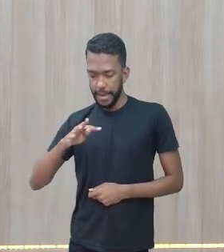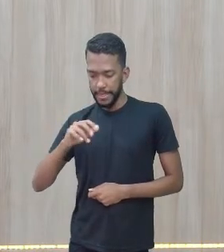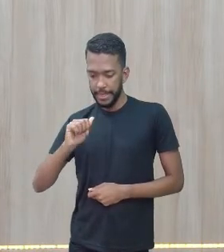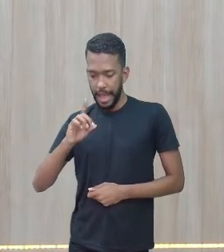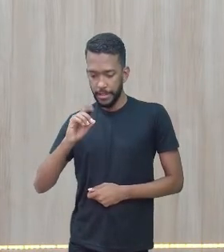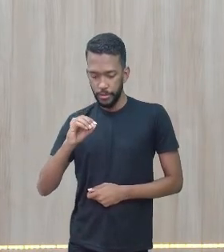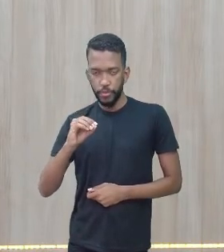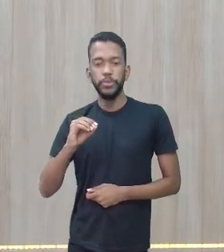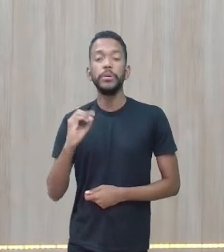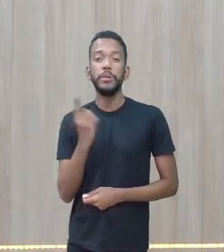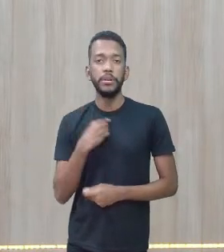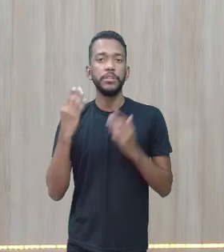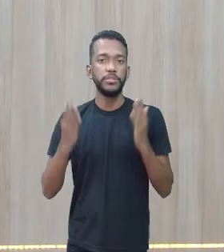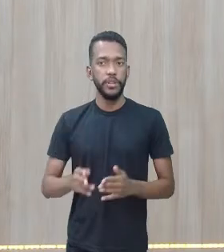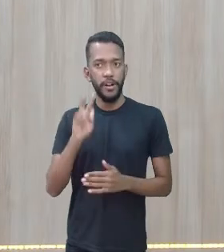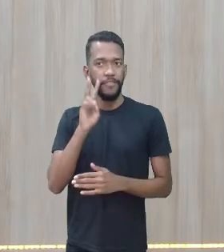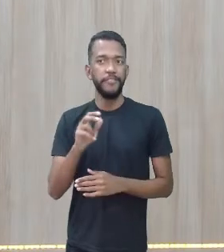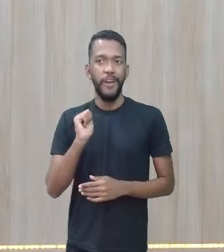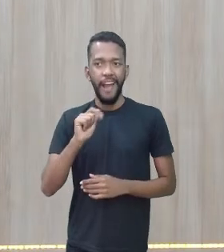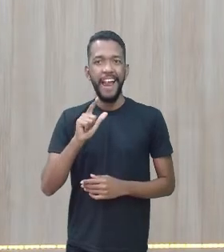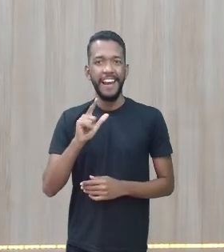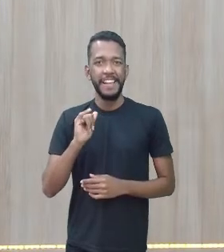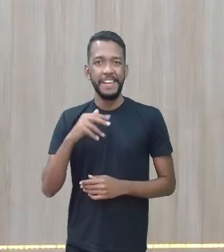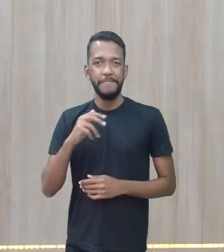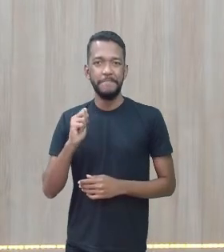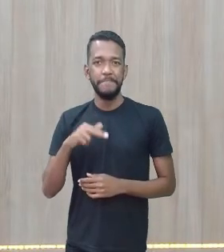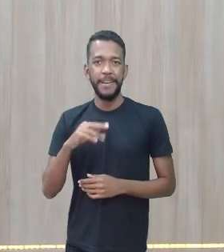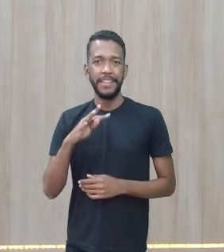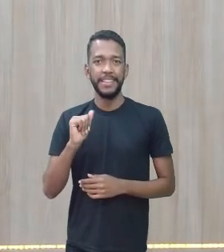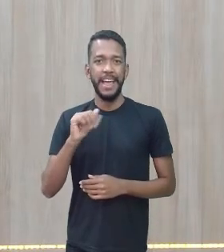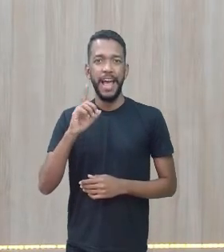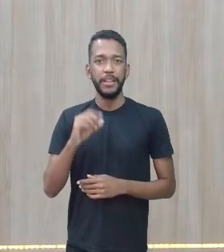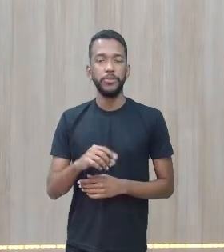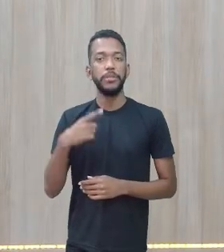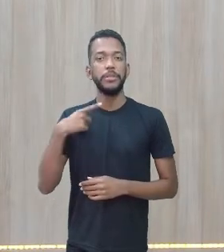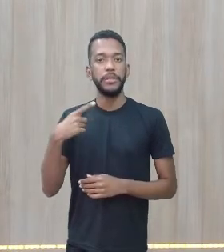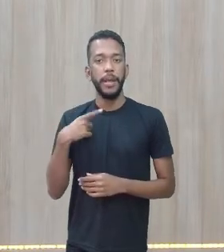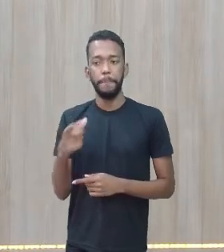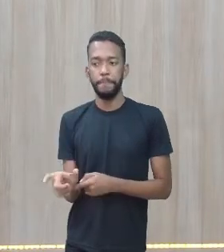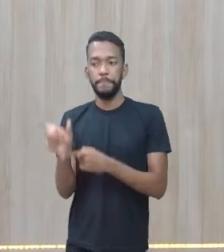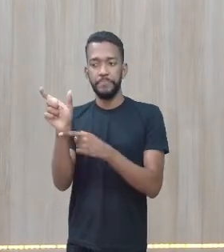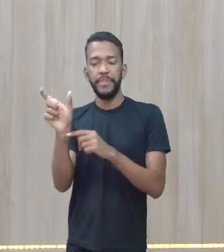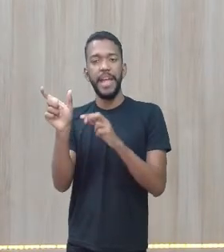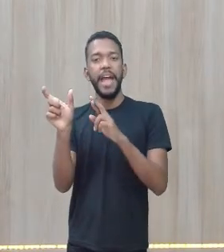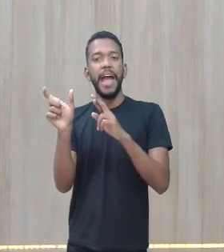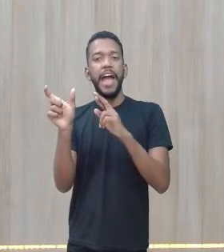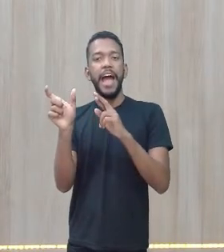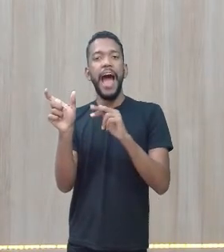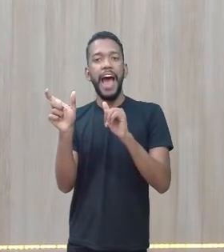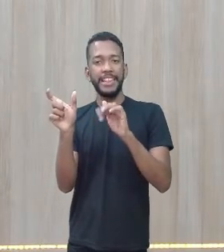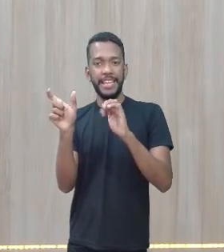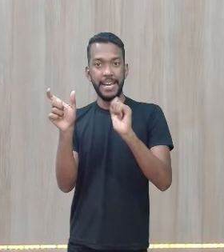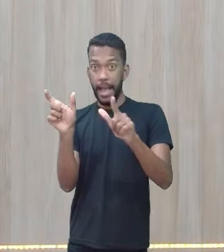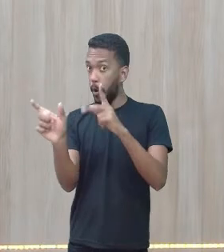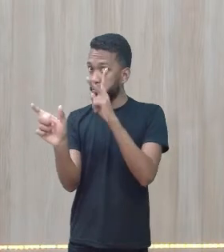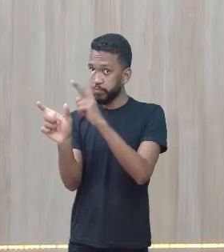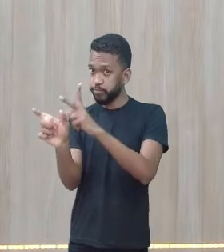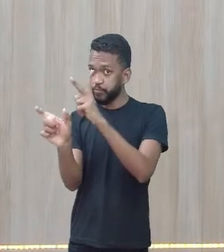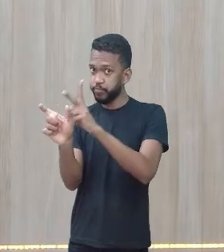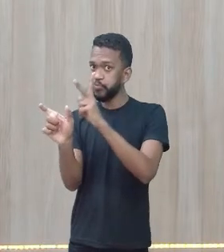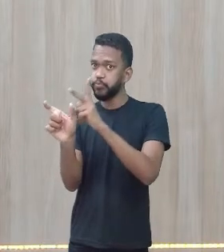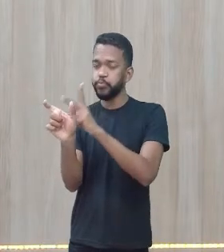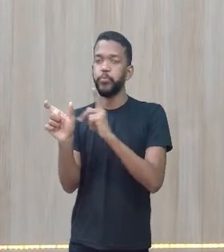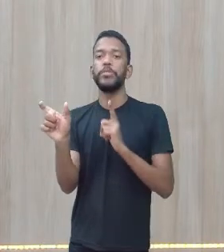ali essa palavra alimentado. Tem o radical, que é a parte fixa, E tem outros agregados